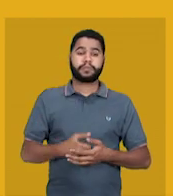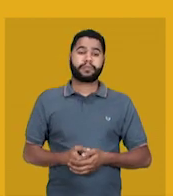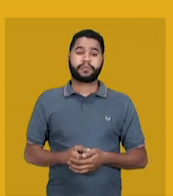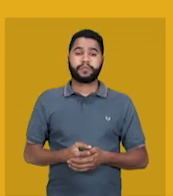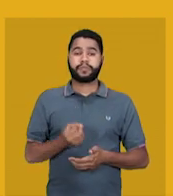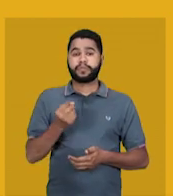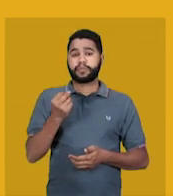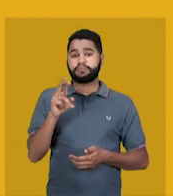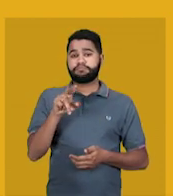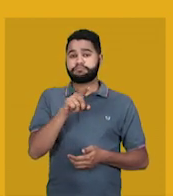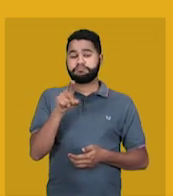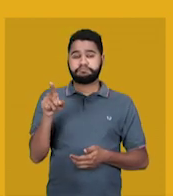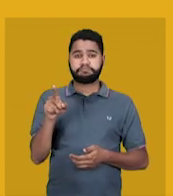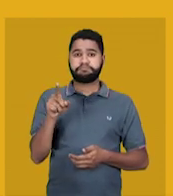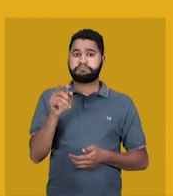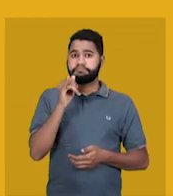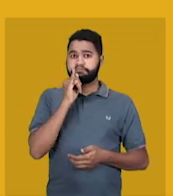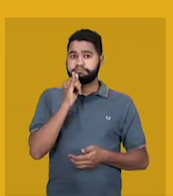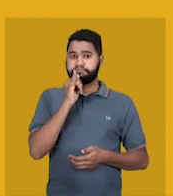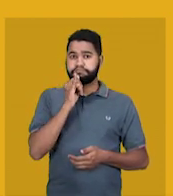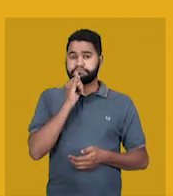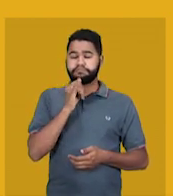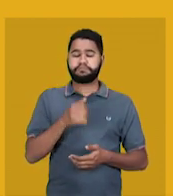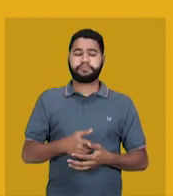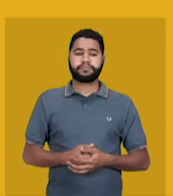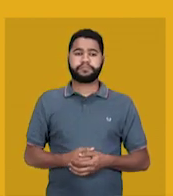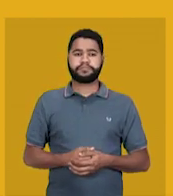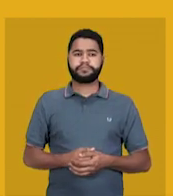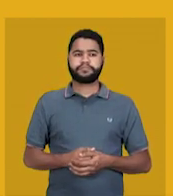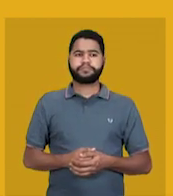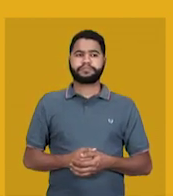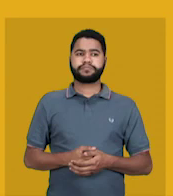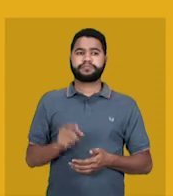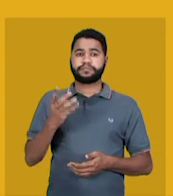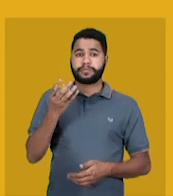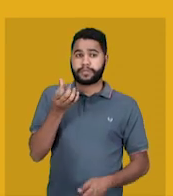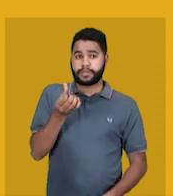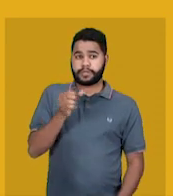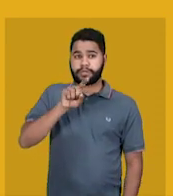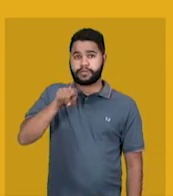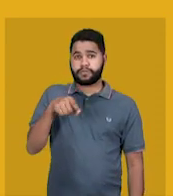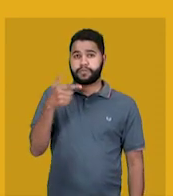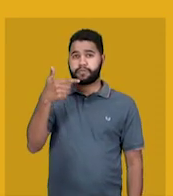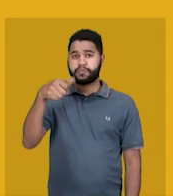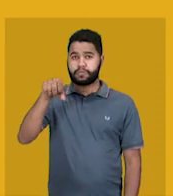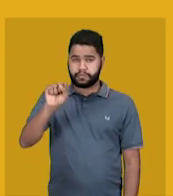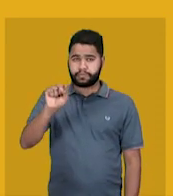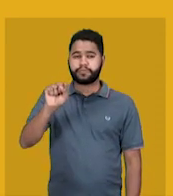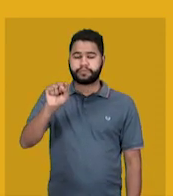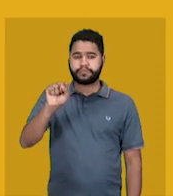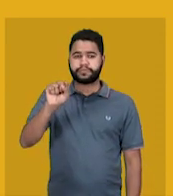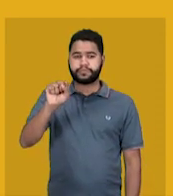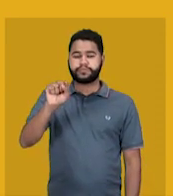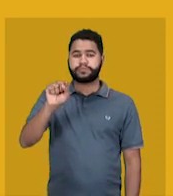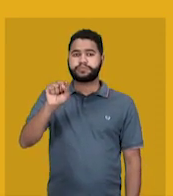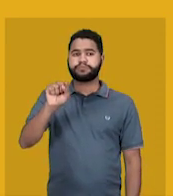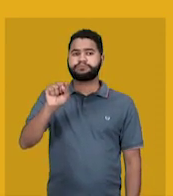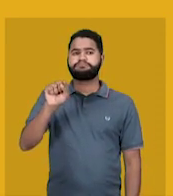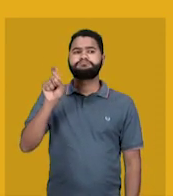o ou se vocês que você diz escrever sim também 6,28 né